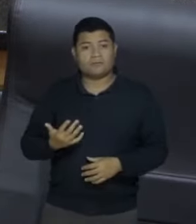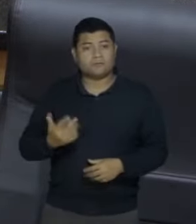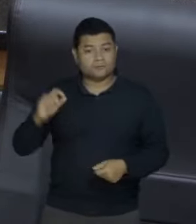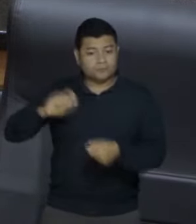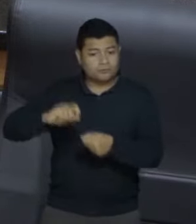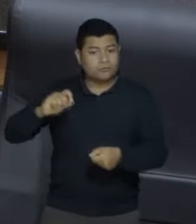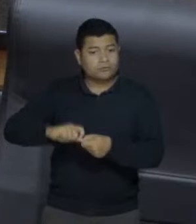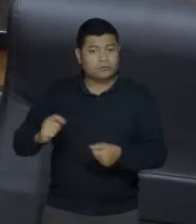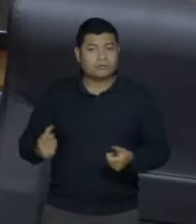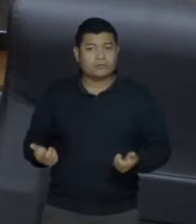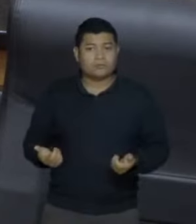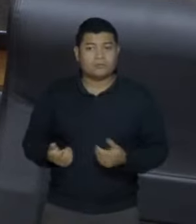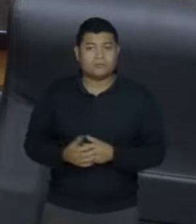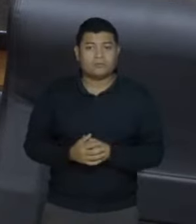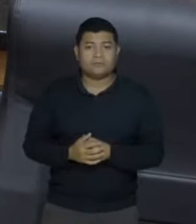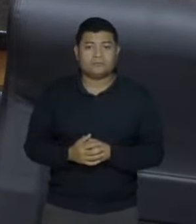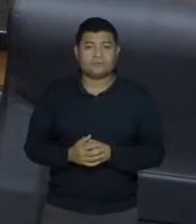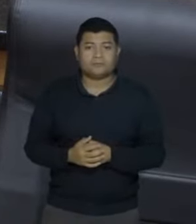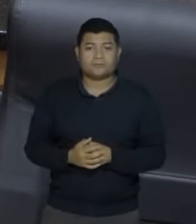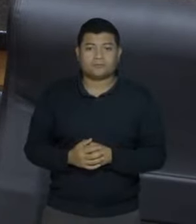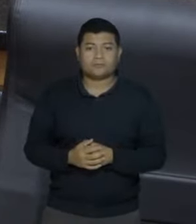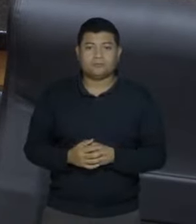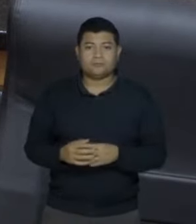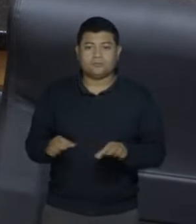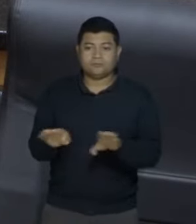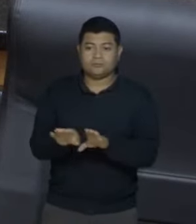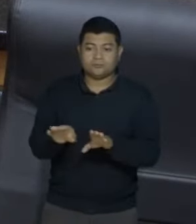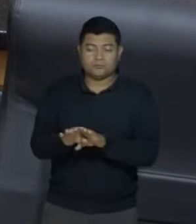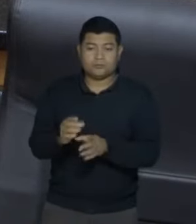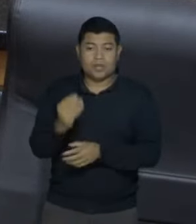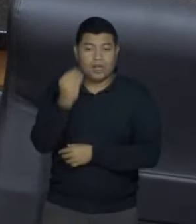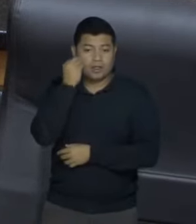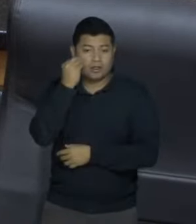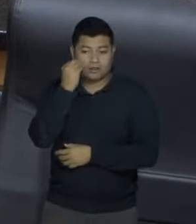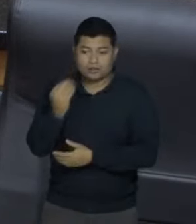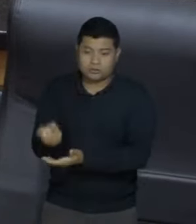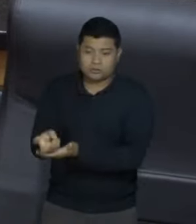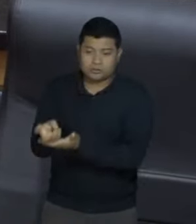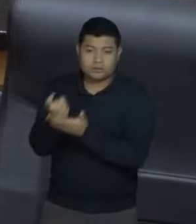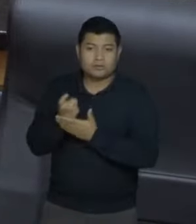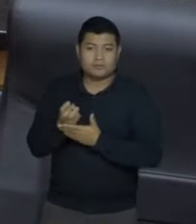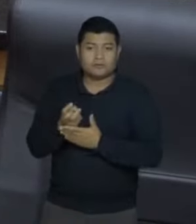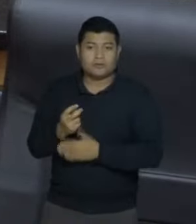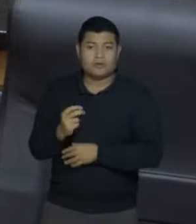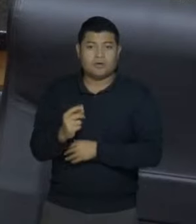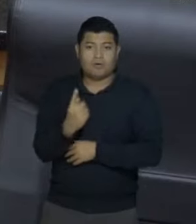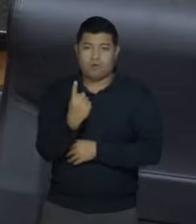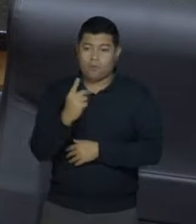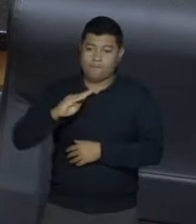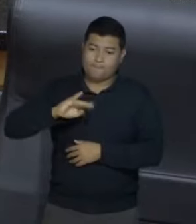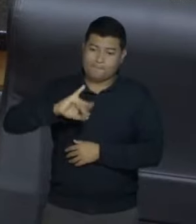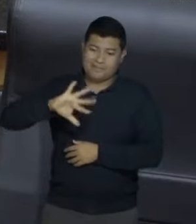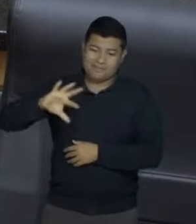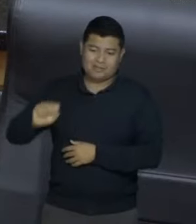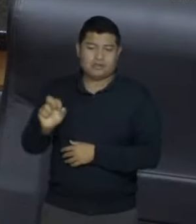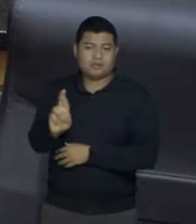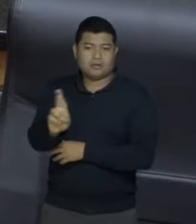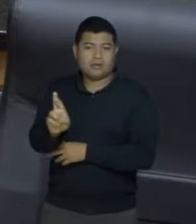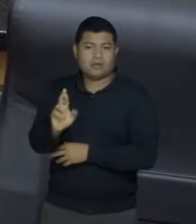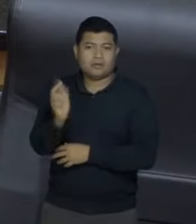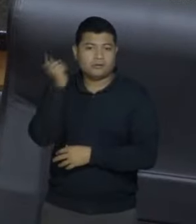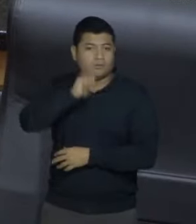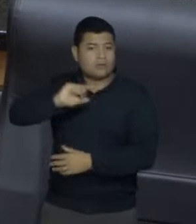buscando um empréstimo aí de mais de um bilhão de reais para dar conta